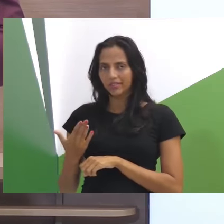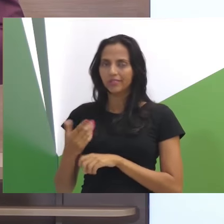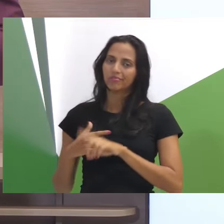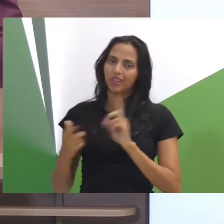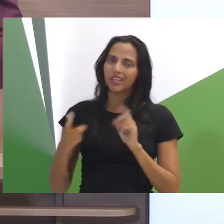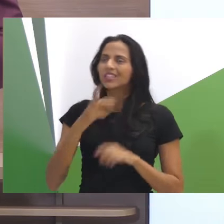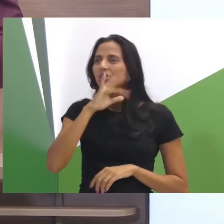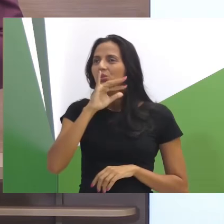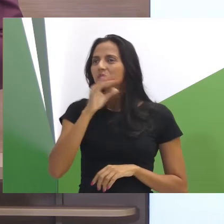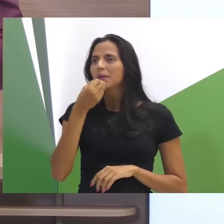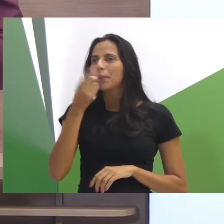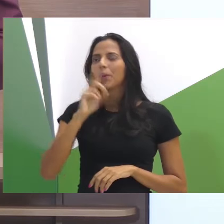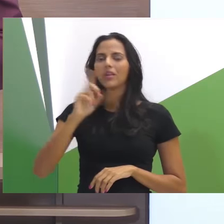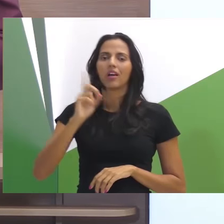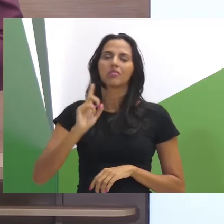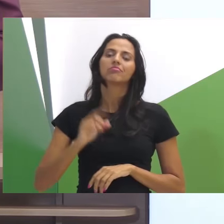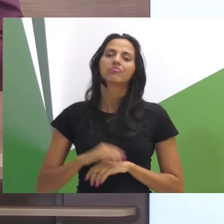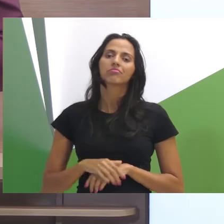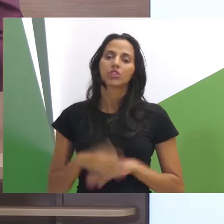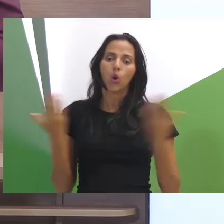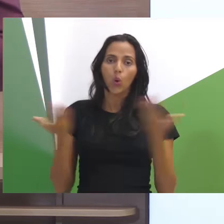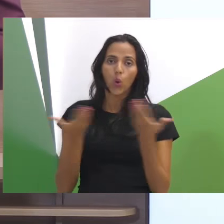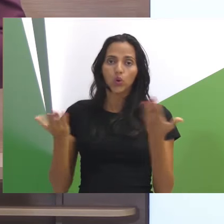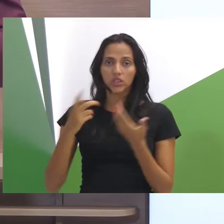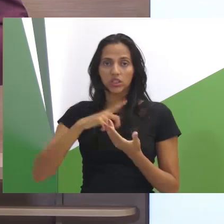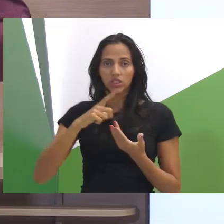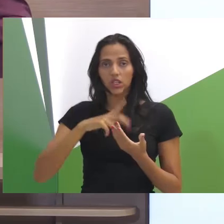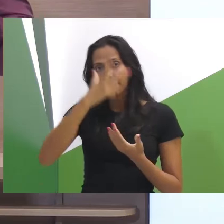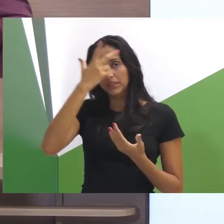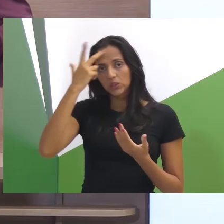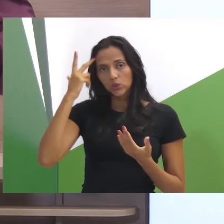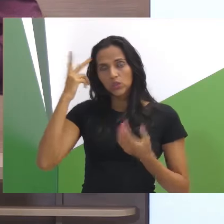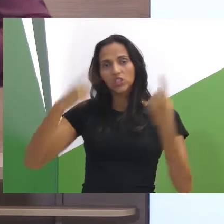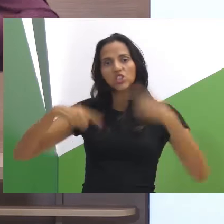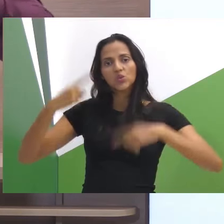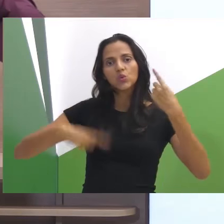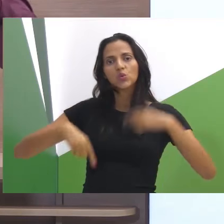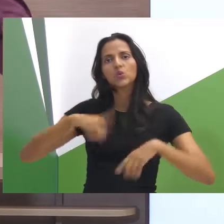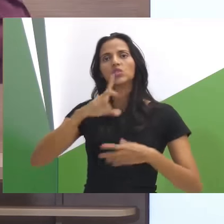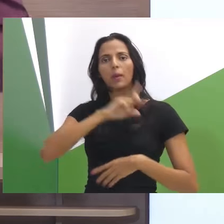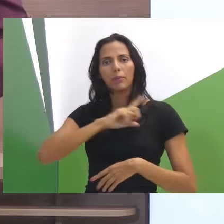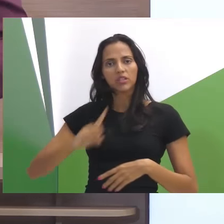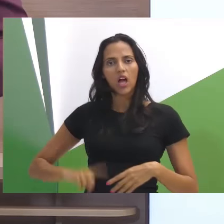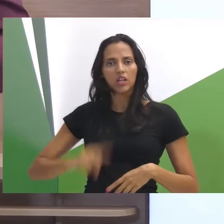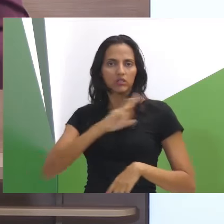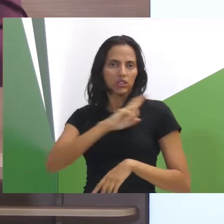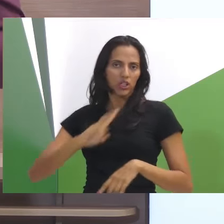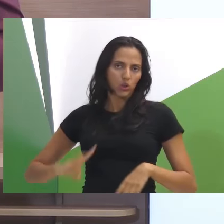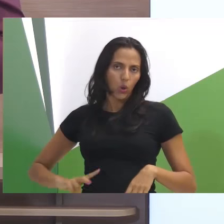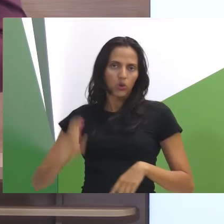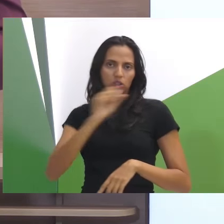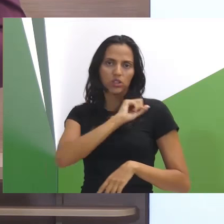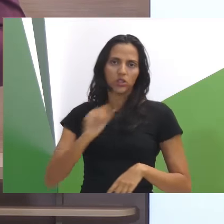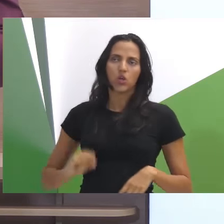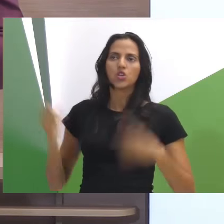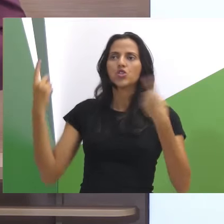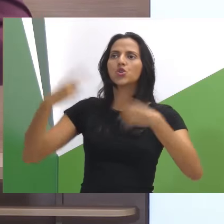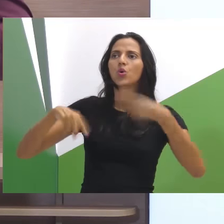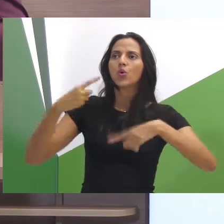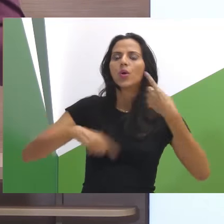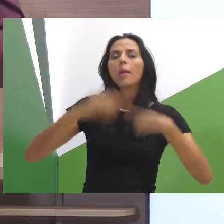E hoje se fazem políticas afirmativas, se fazem várias coisas, várias campanhas para valorizar, para